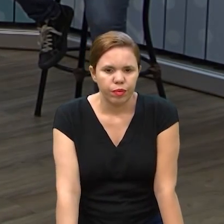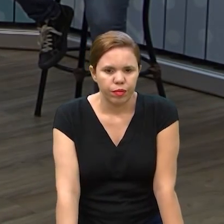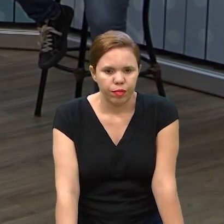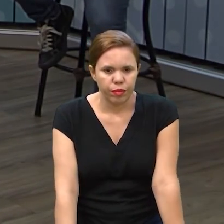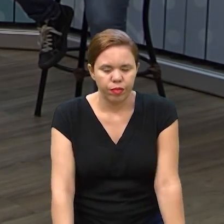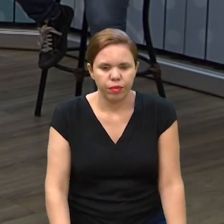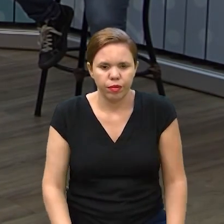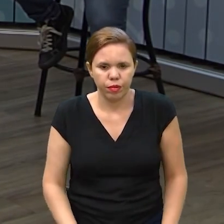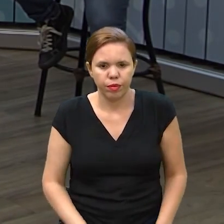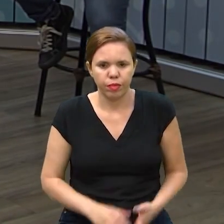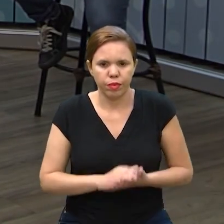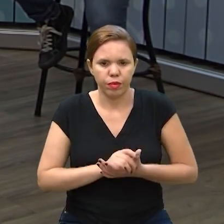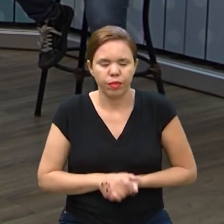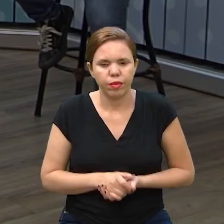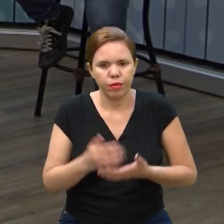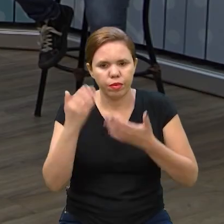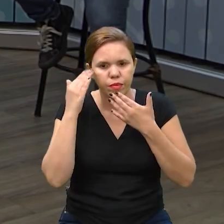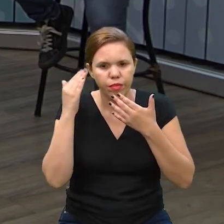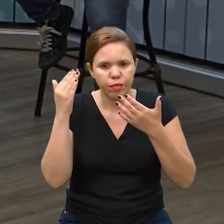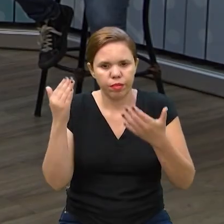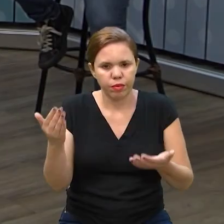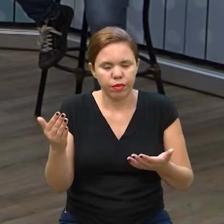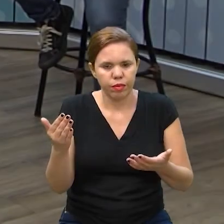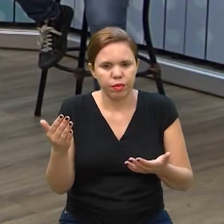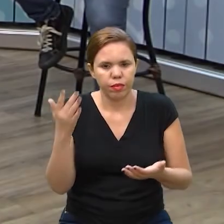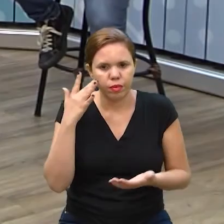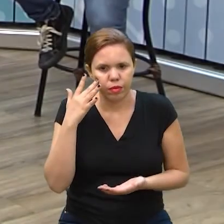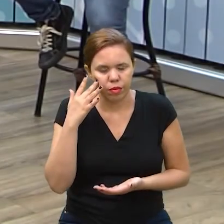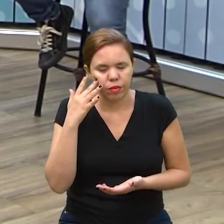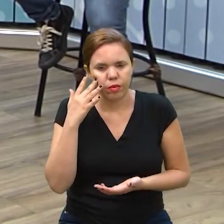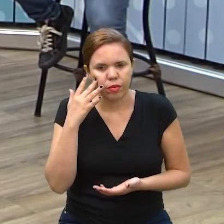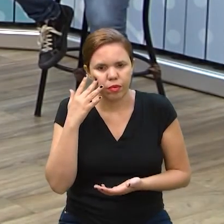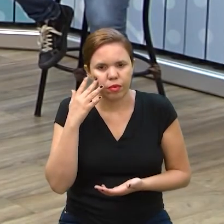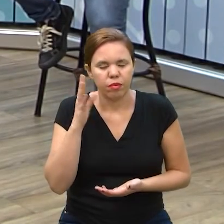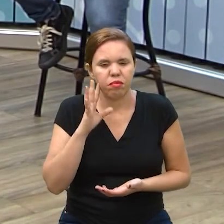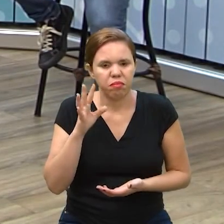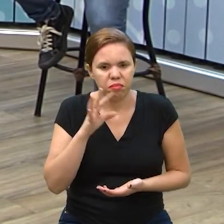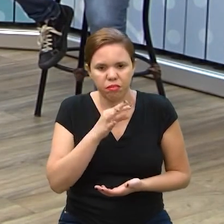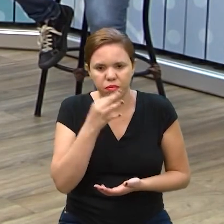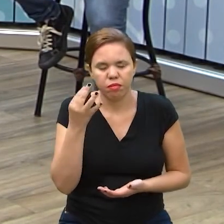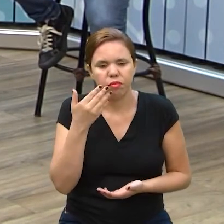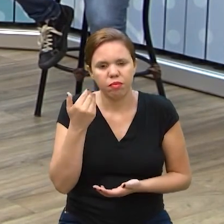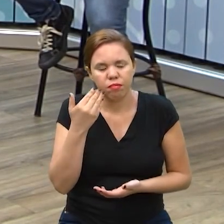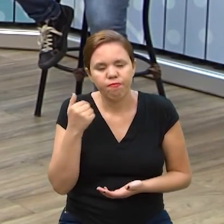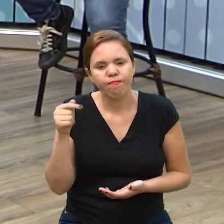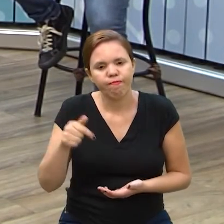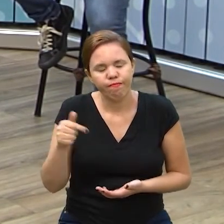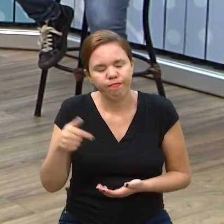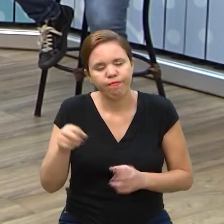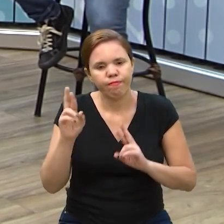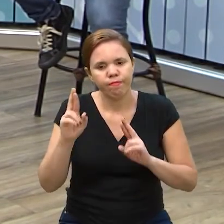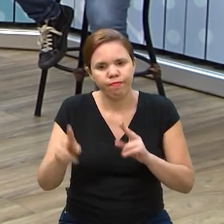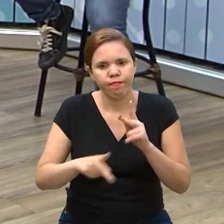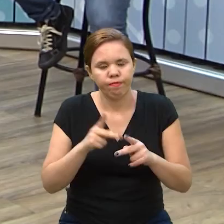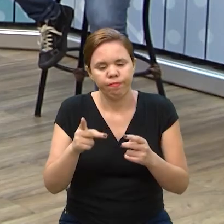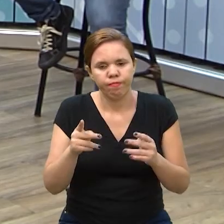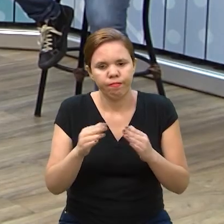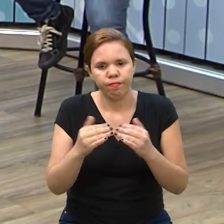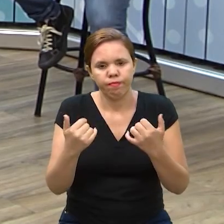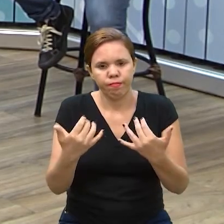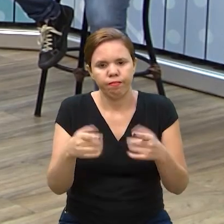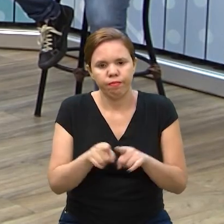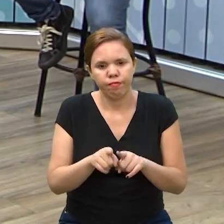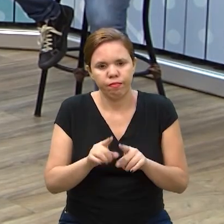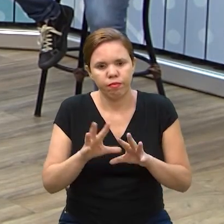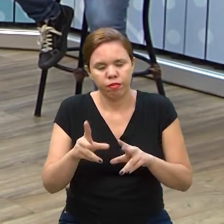L's no final, oficial. Gente, muito obrigado. Eu acho que assim foi super produtivo, né? E espero que o pessoal